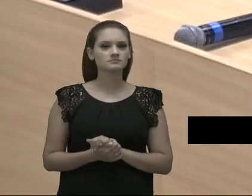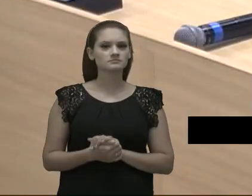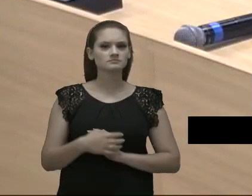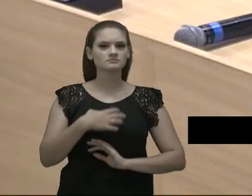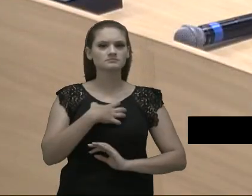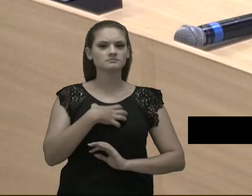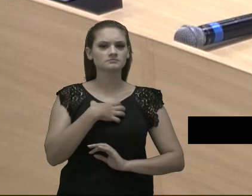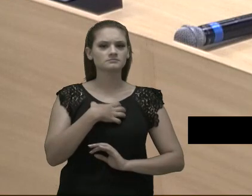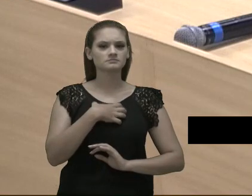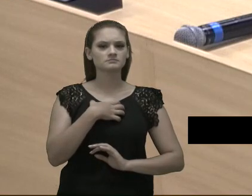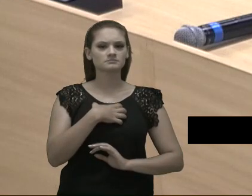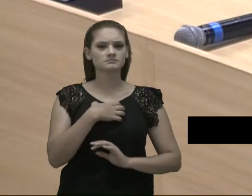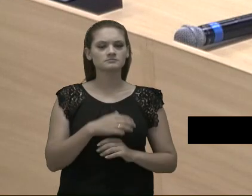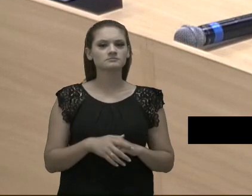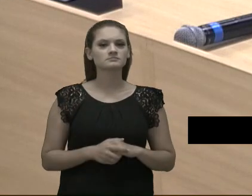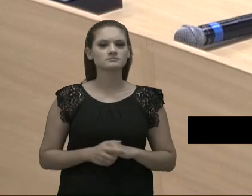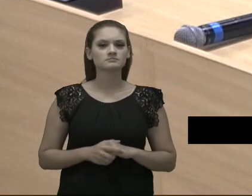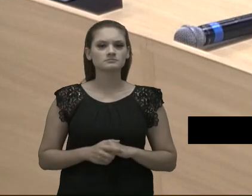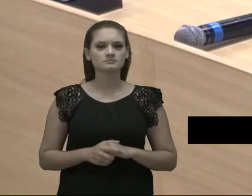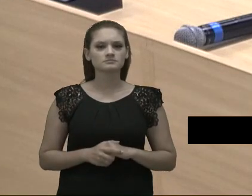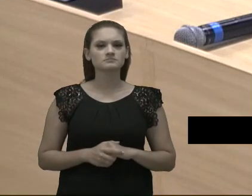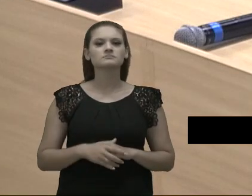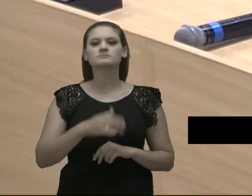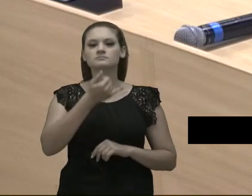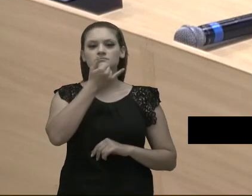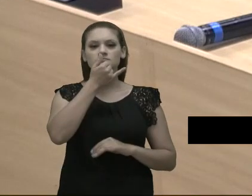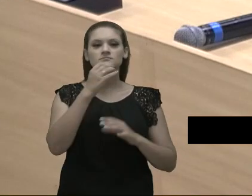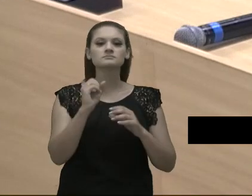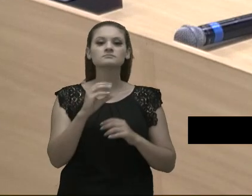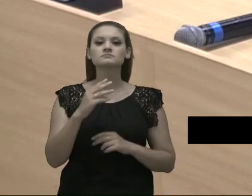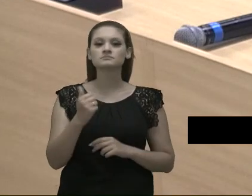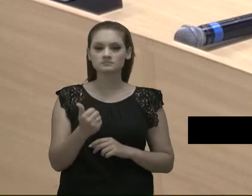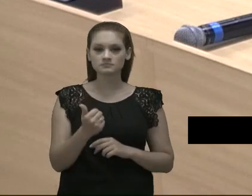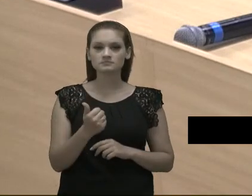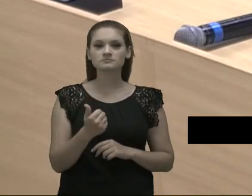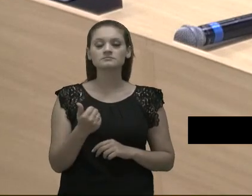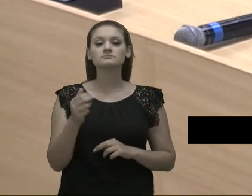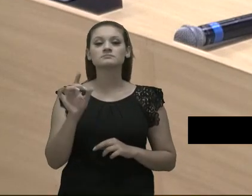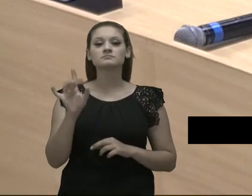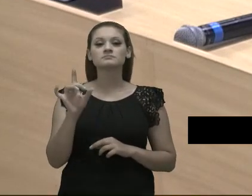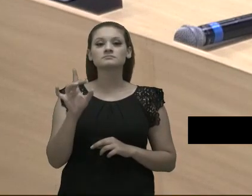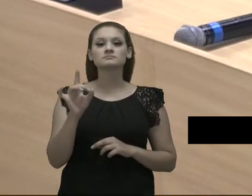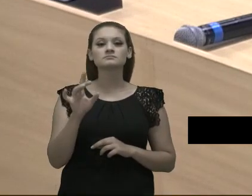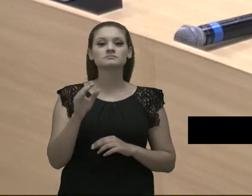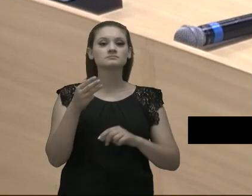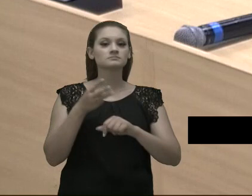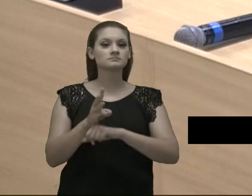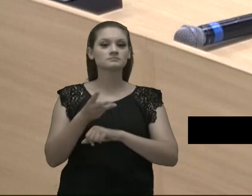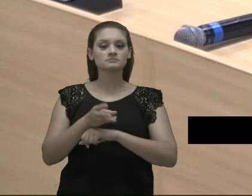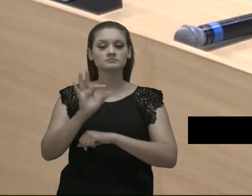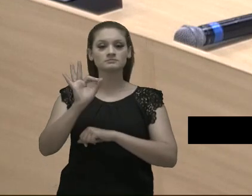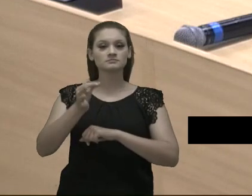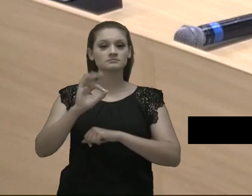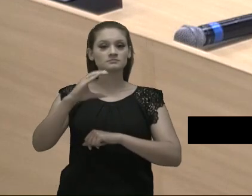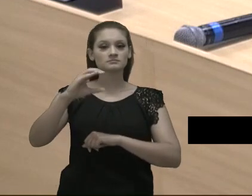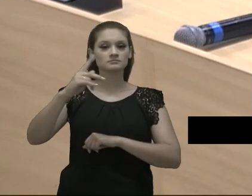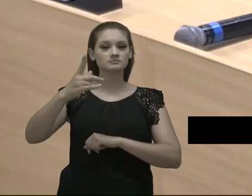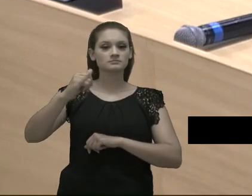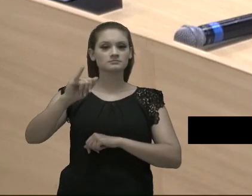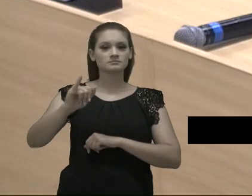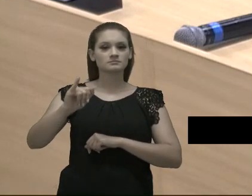aqui, a questão da desculpa, tranquilo, mas só para ficar registrado que o meio de comunicação oficial da CPI